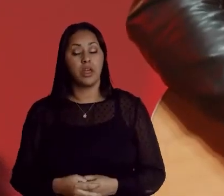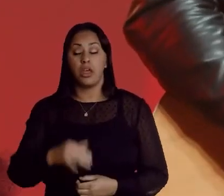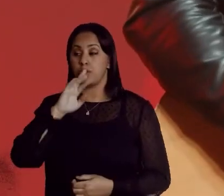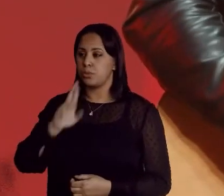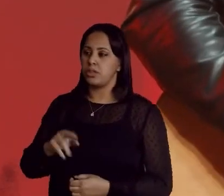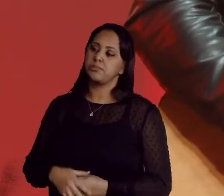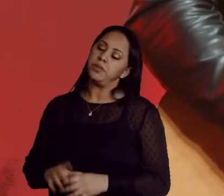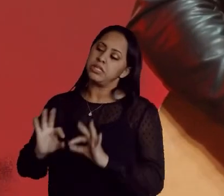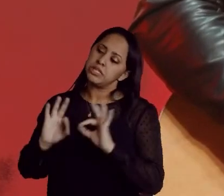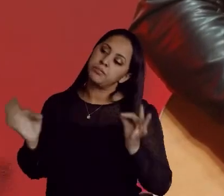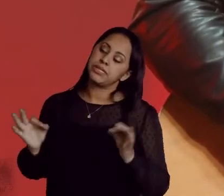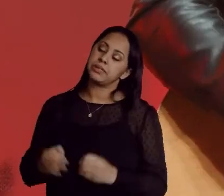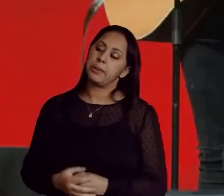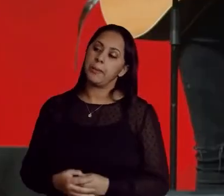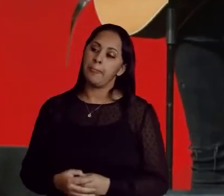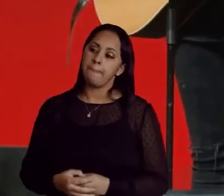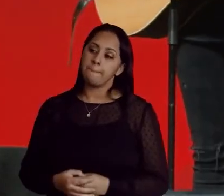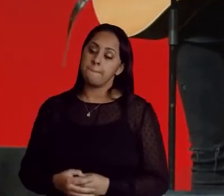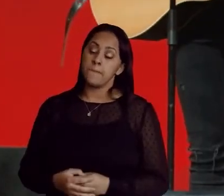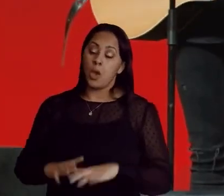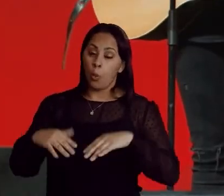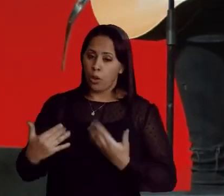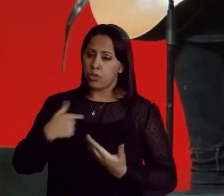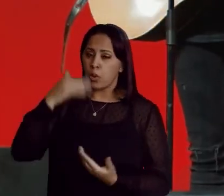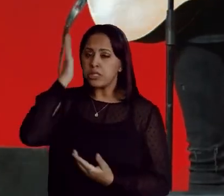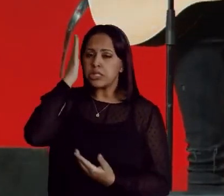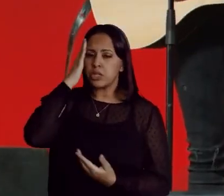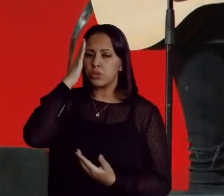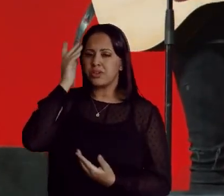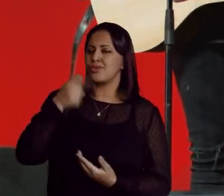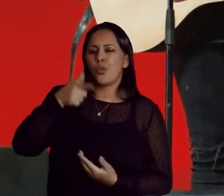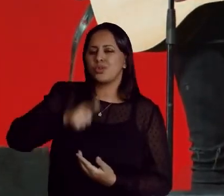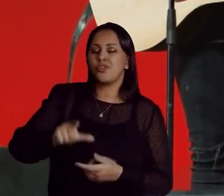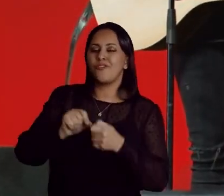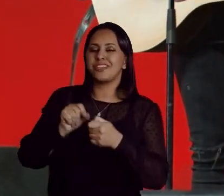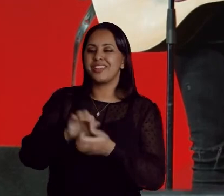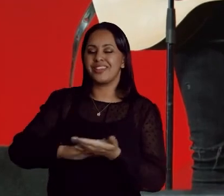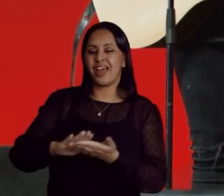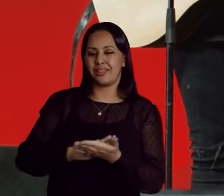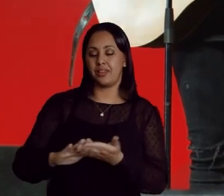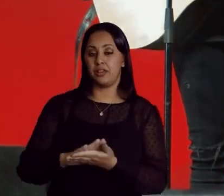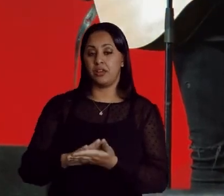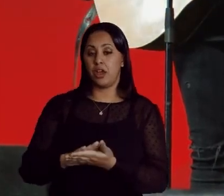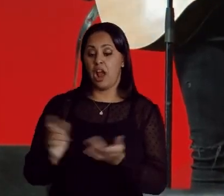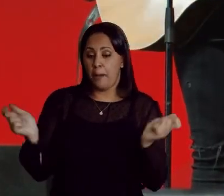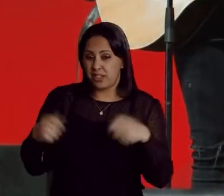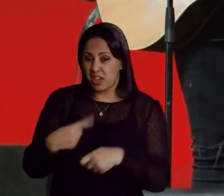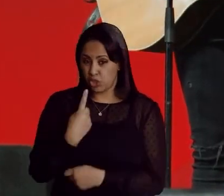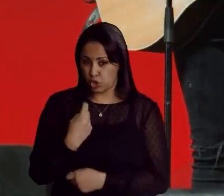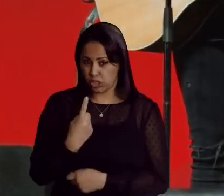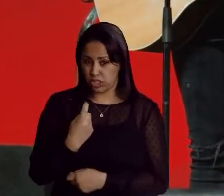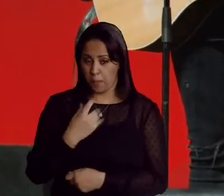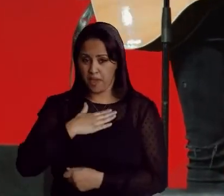para ele: simples. Quando eu entendo que eu não consigo fazer nada, que pela minha capacidade, pela